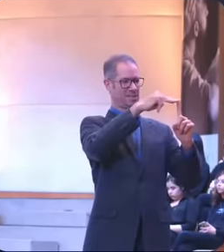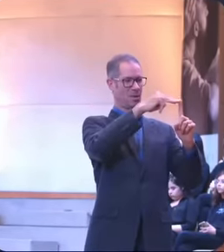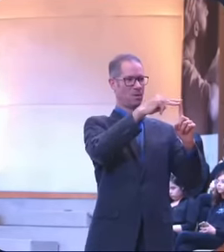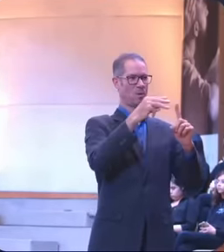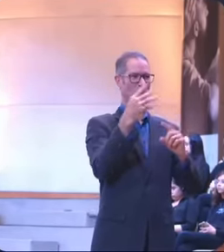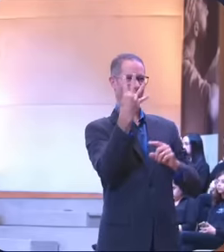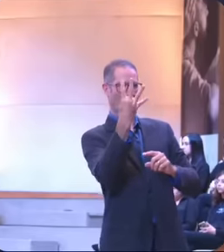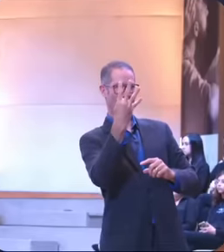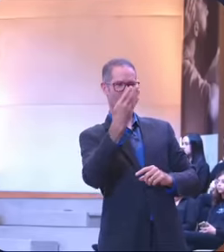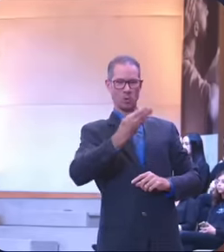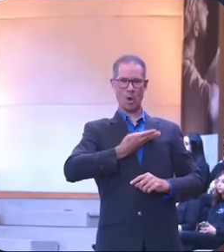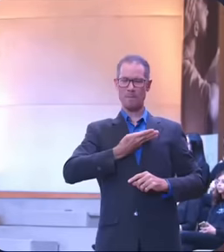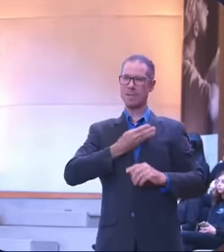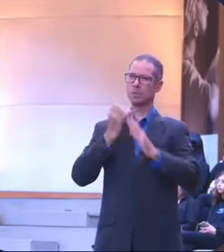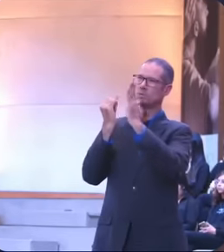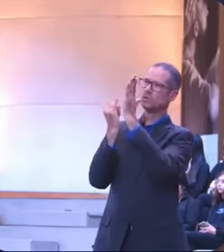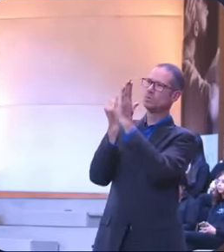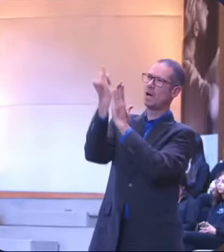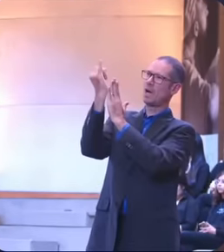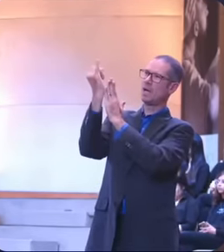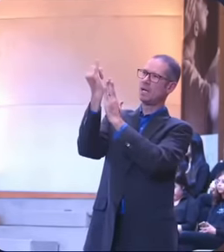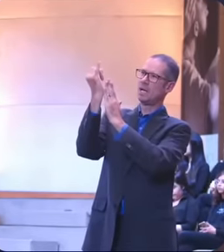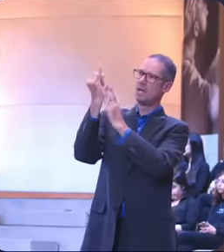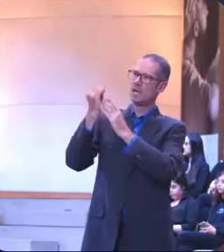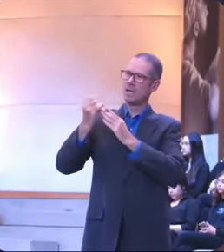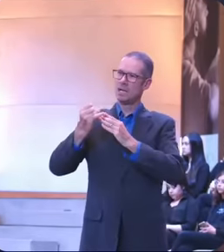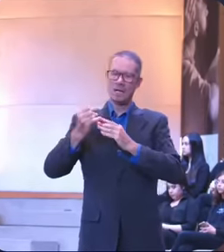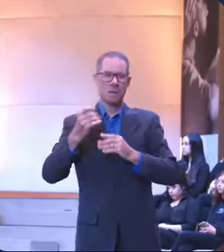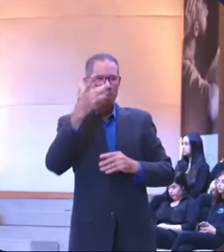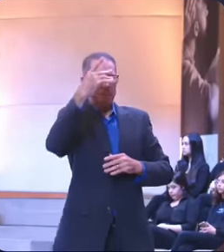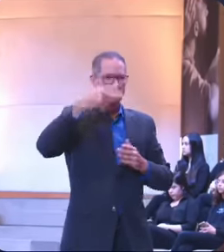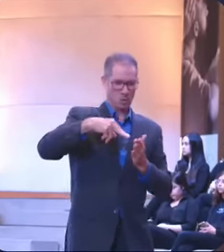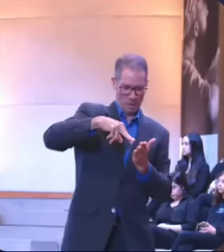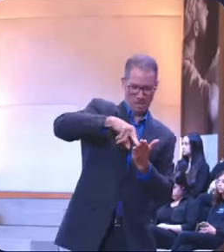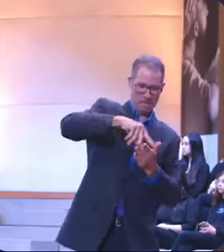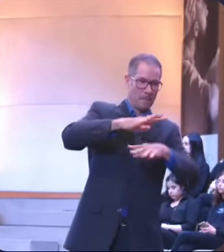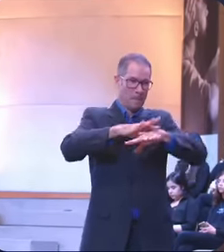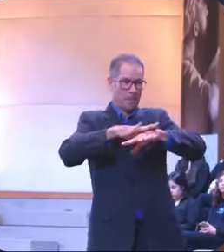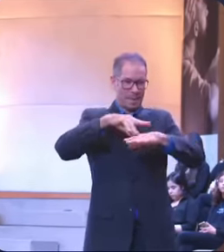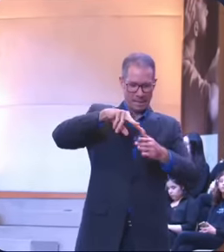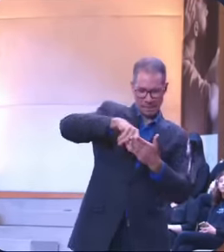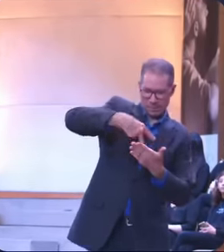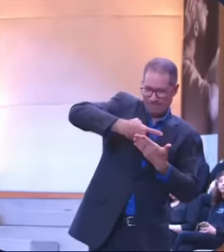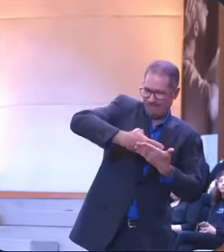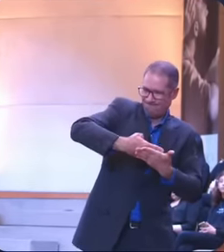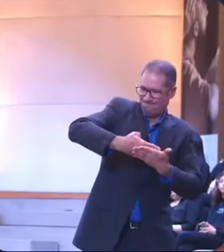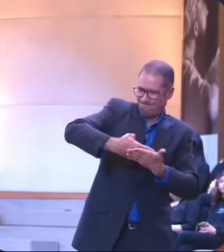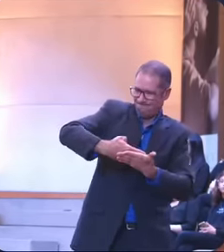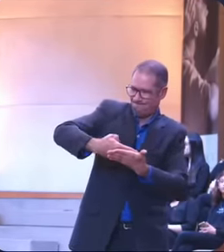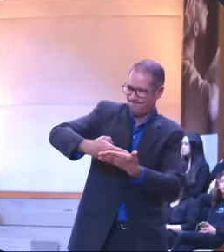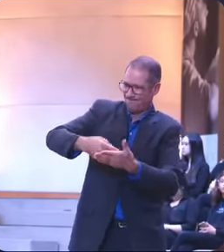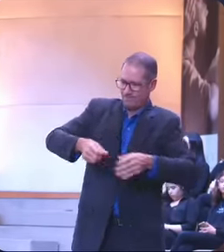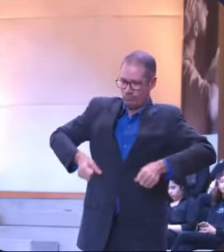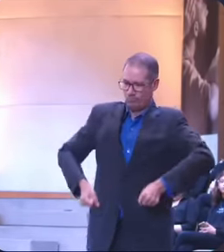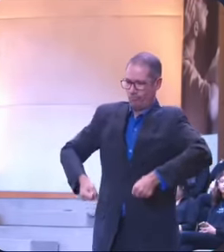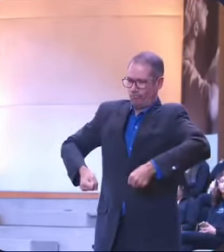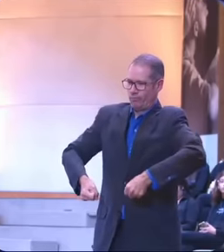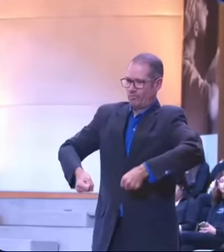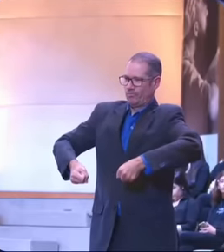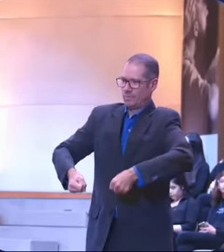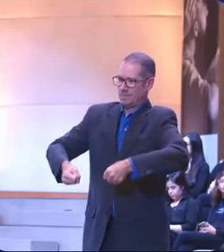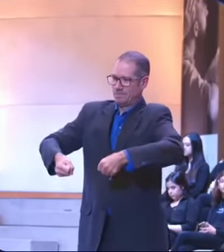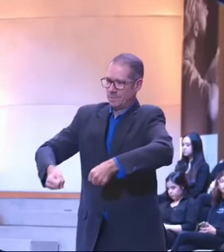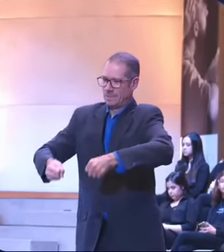quatro amigos que levaram um paralítico à presença do Senhor Jesus. Eles foram lá e pegaram